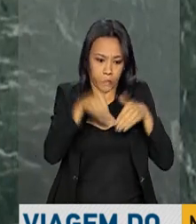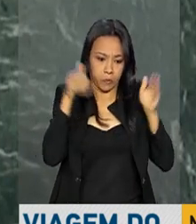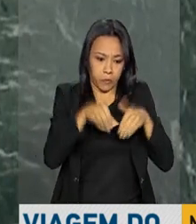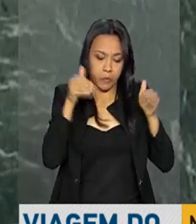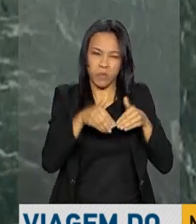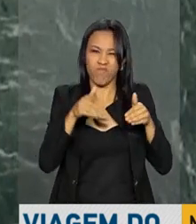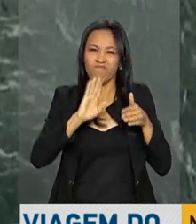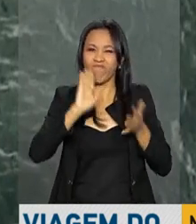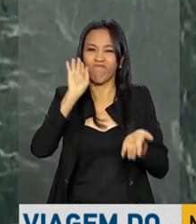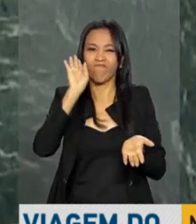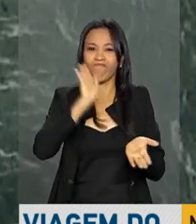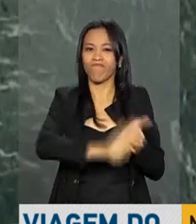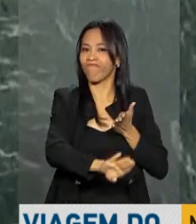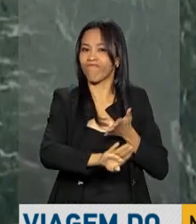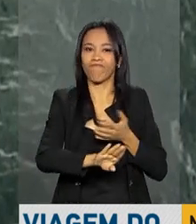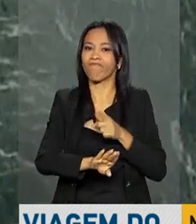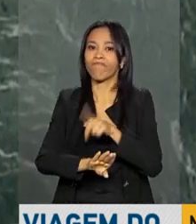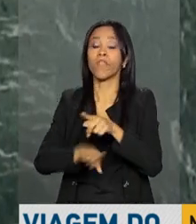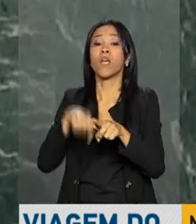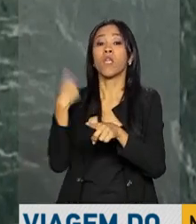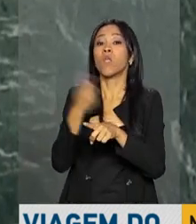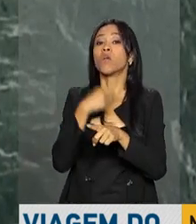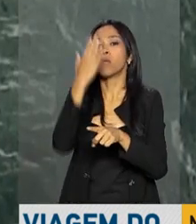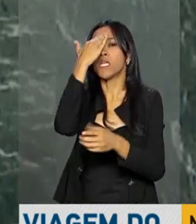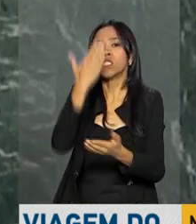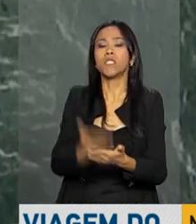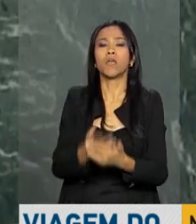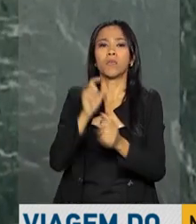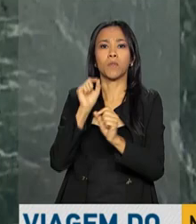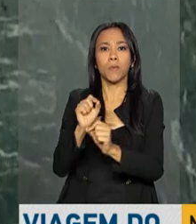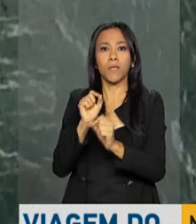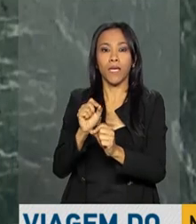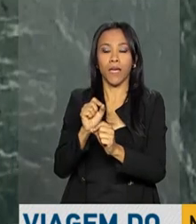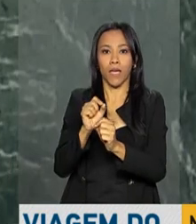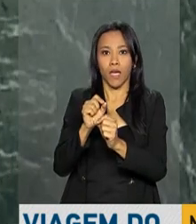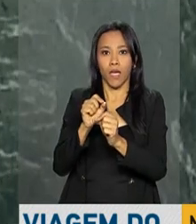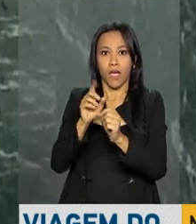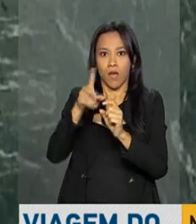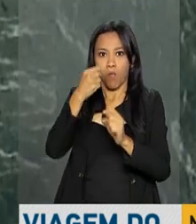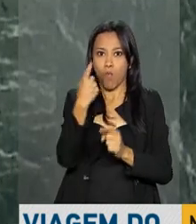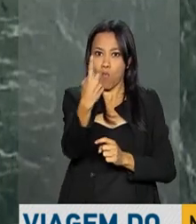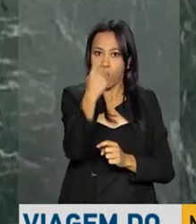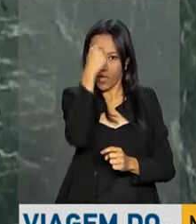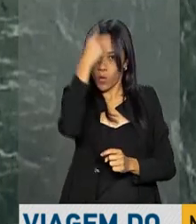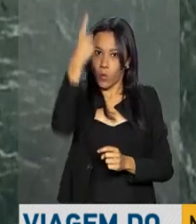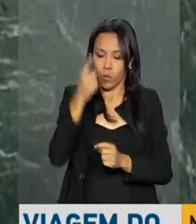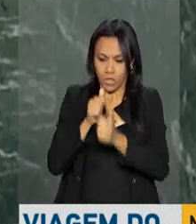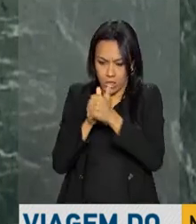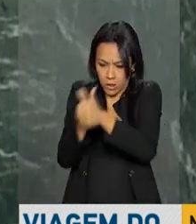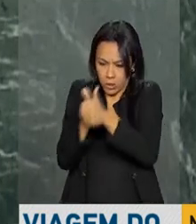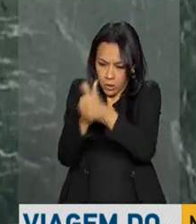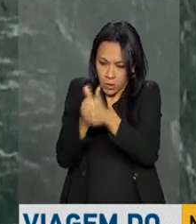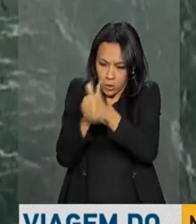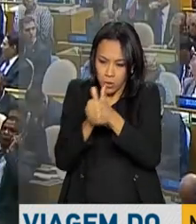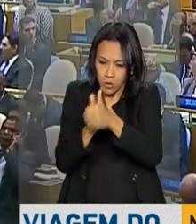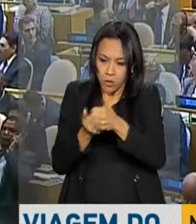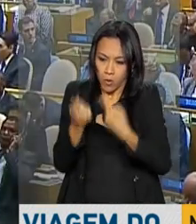Não acreditamos no protecionismo como saída para as dificuldades